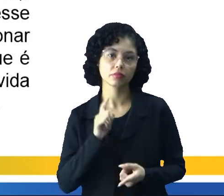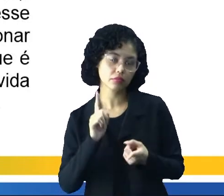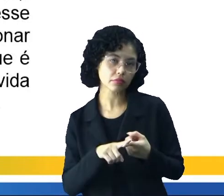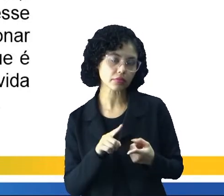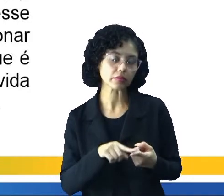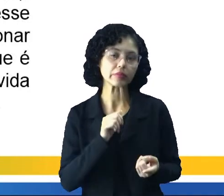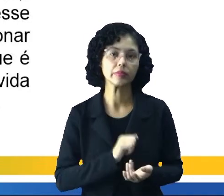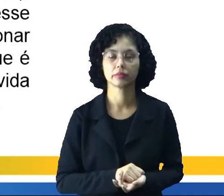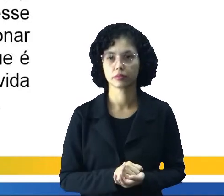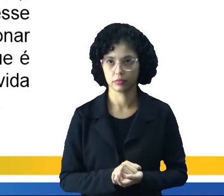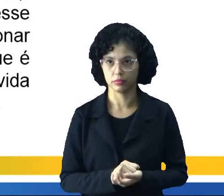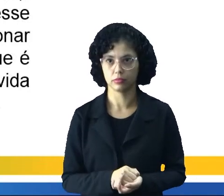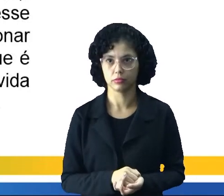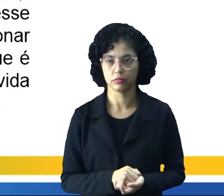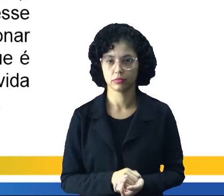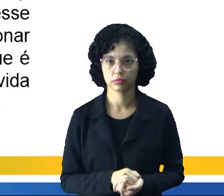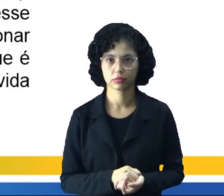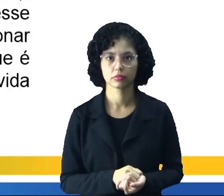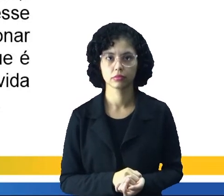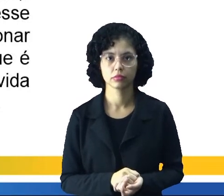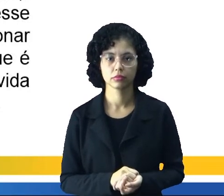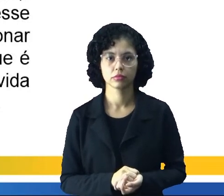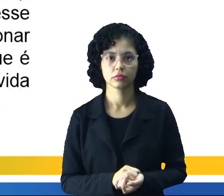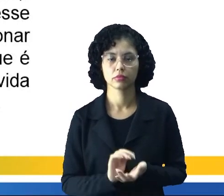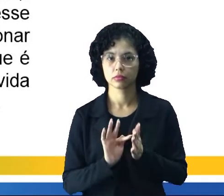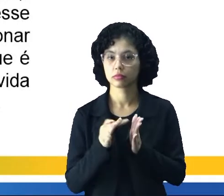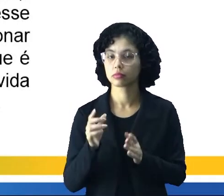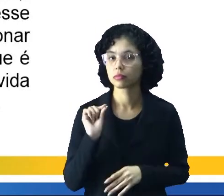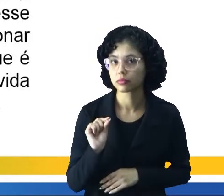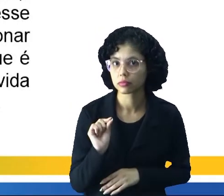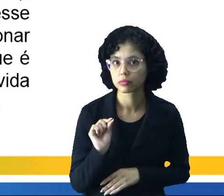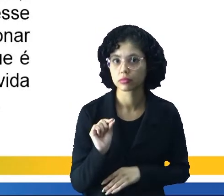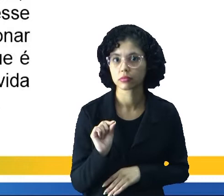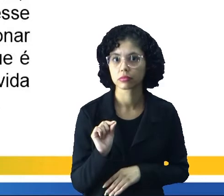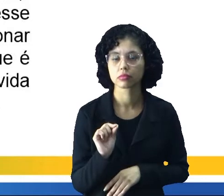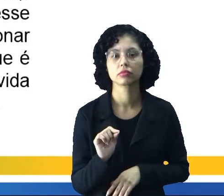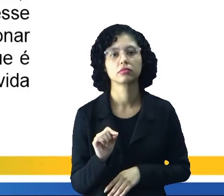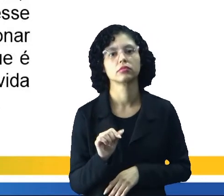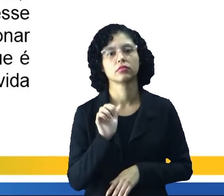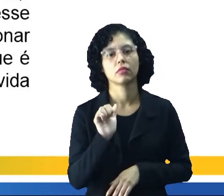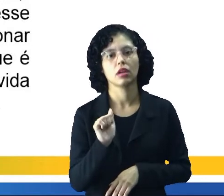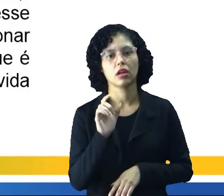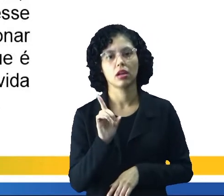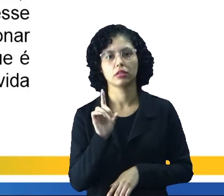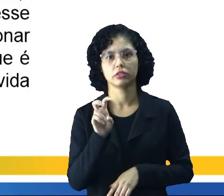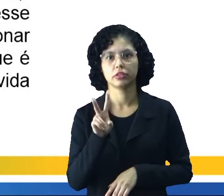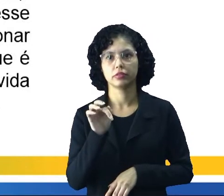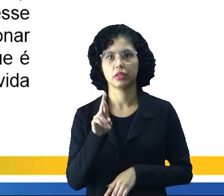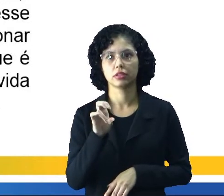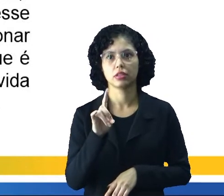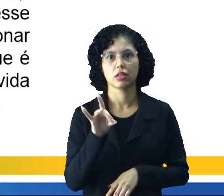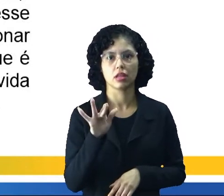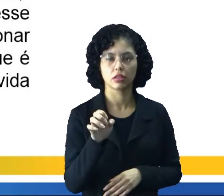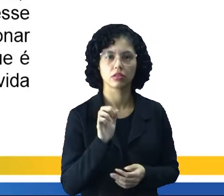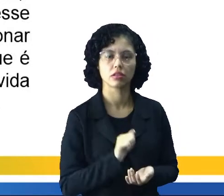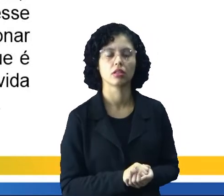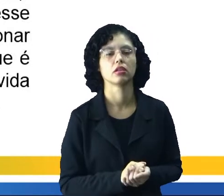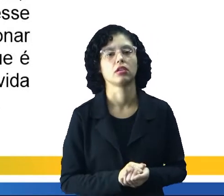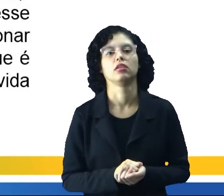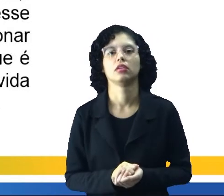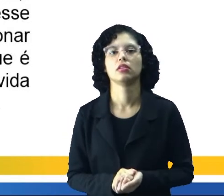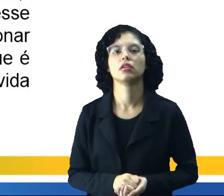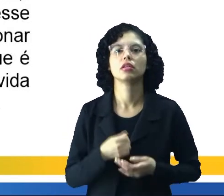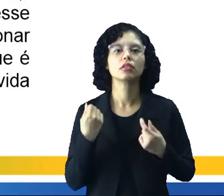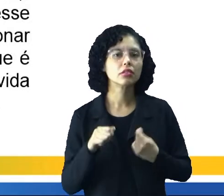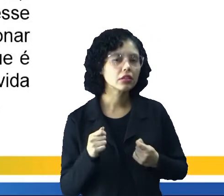quê? Porque ela tem função de adversidade, é uma função adversativa.